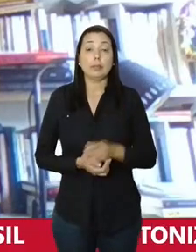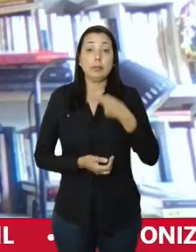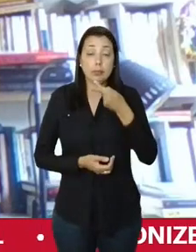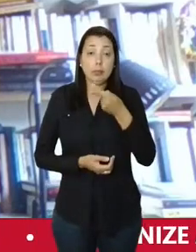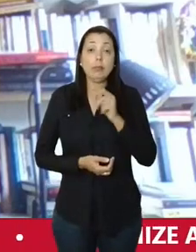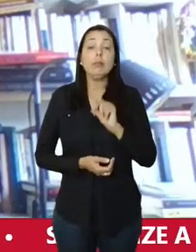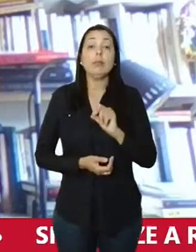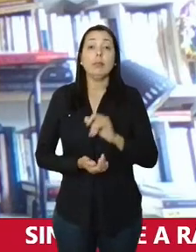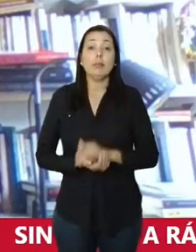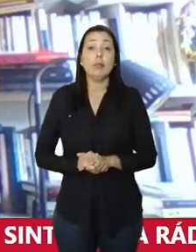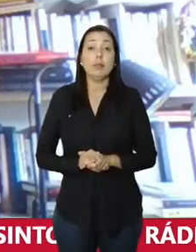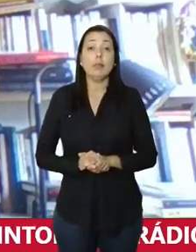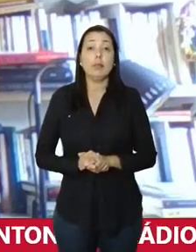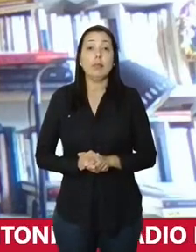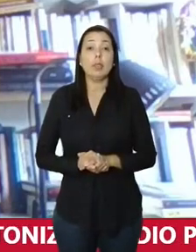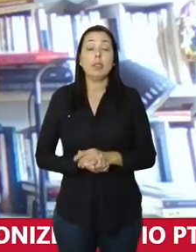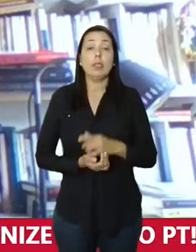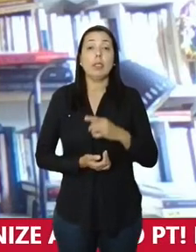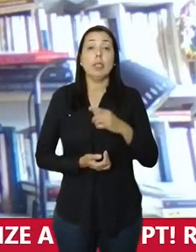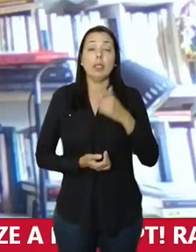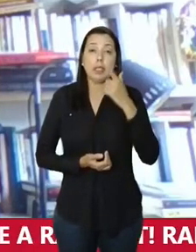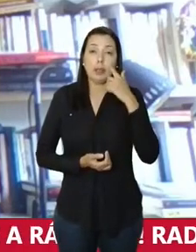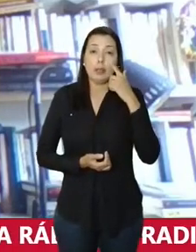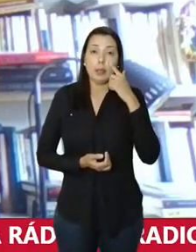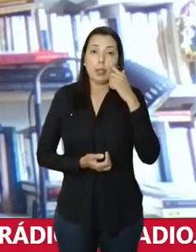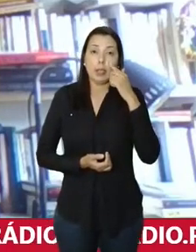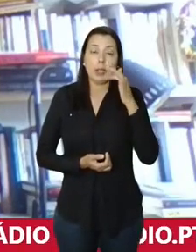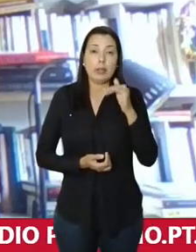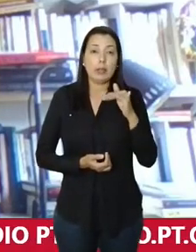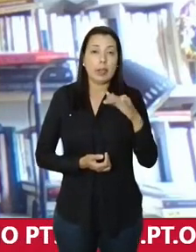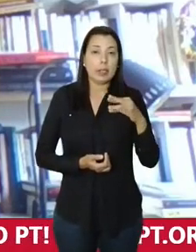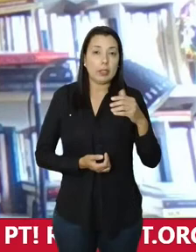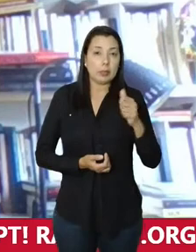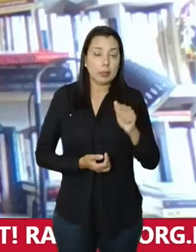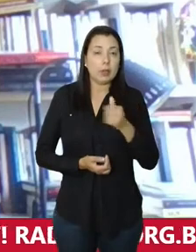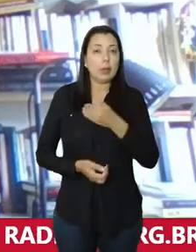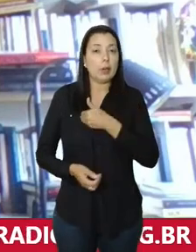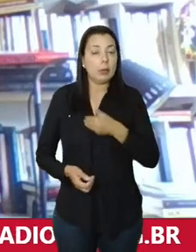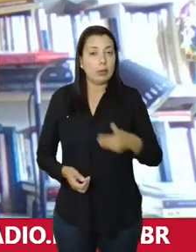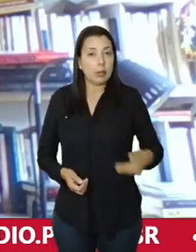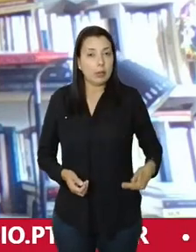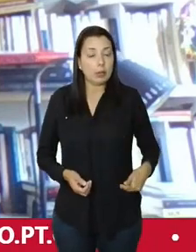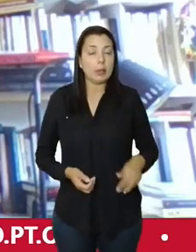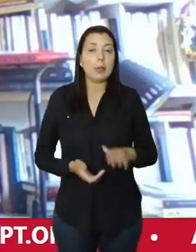dizer que ver a Fátima como governadora